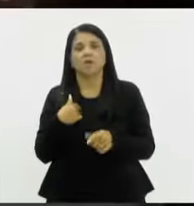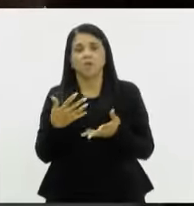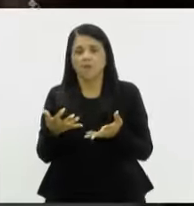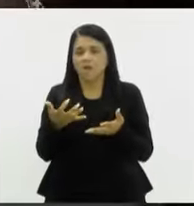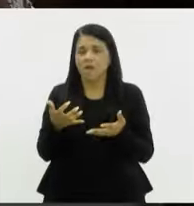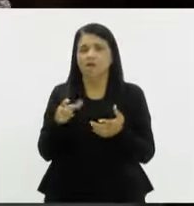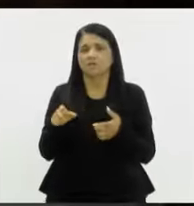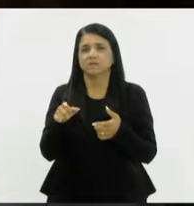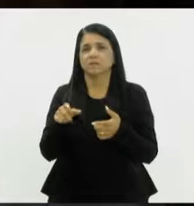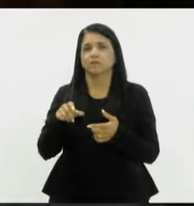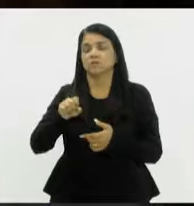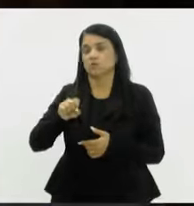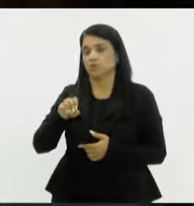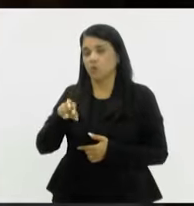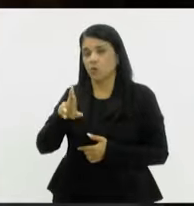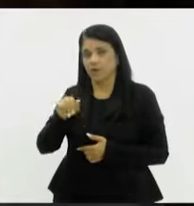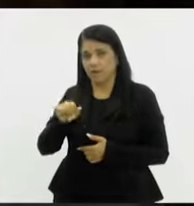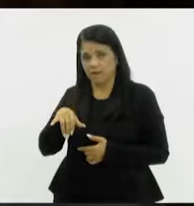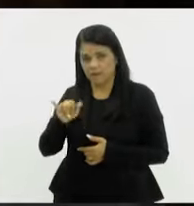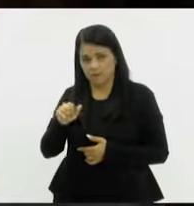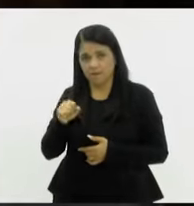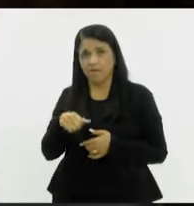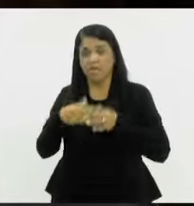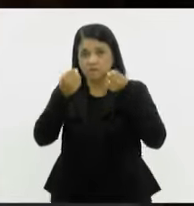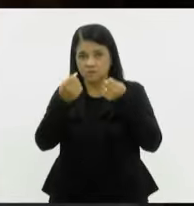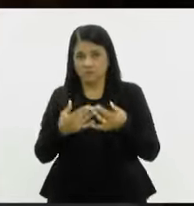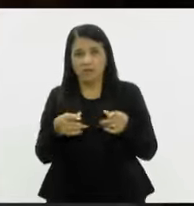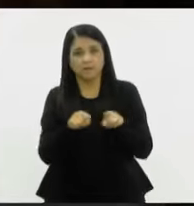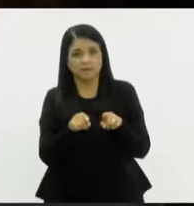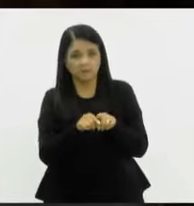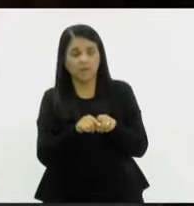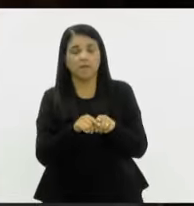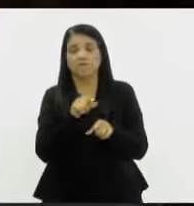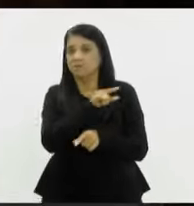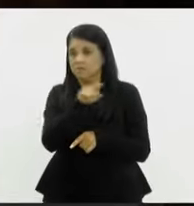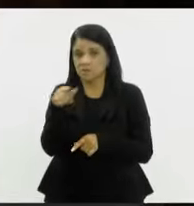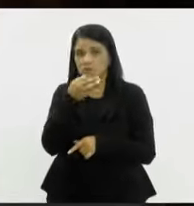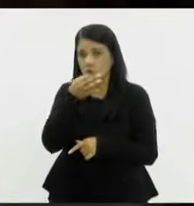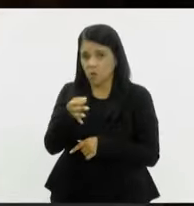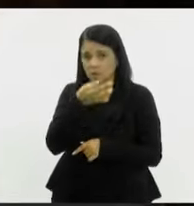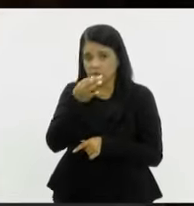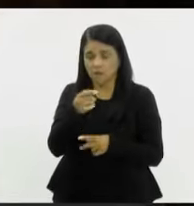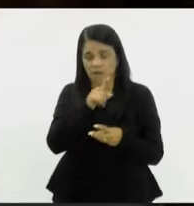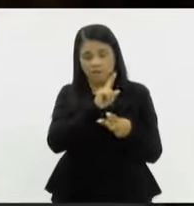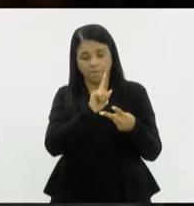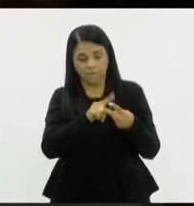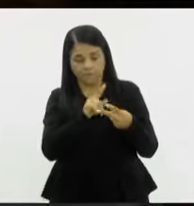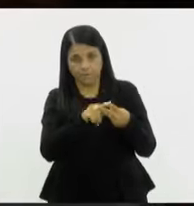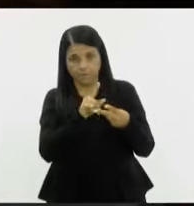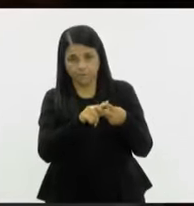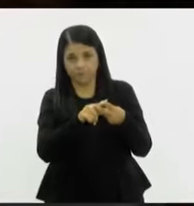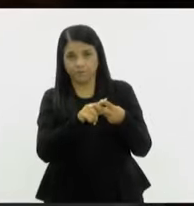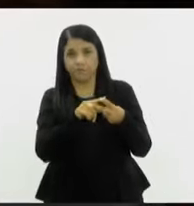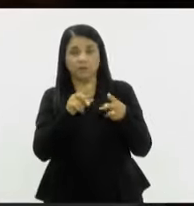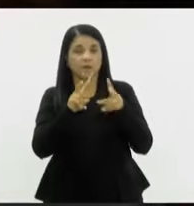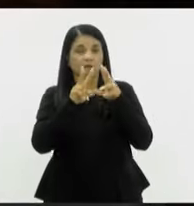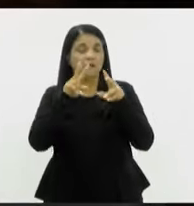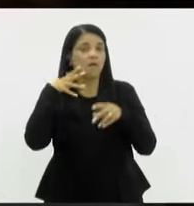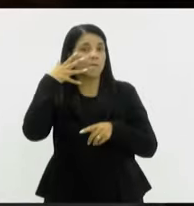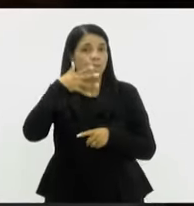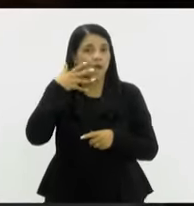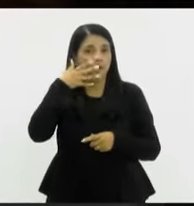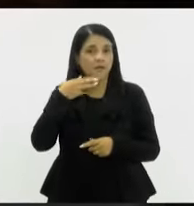Soraia pode administrar isso mas que vocês possam opinar um que tá afeto diretamente à palestra da ministra